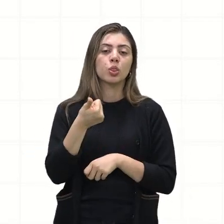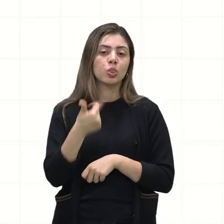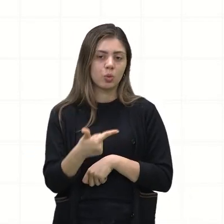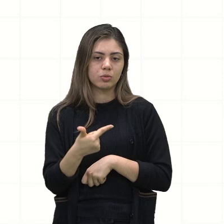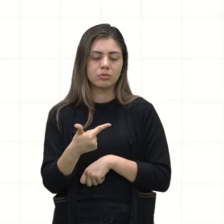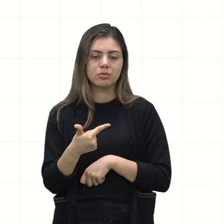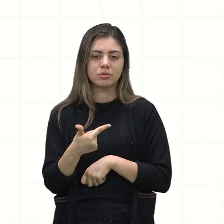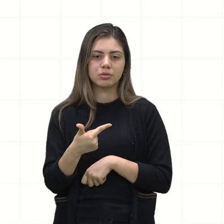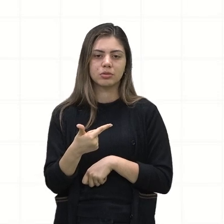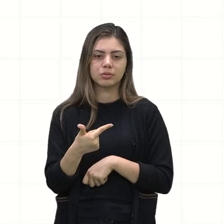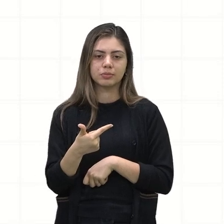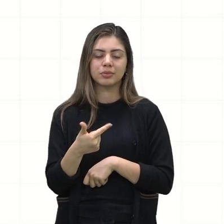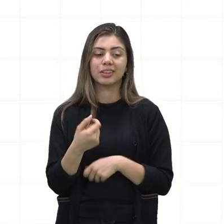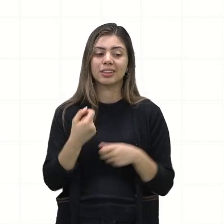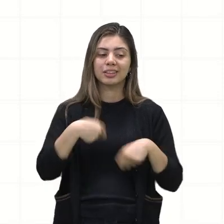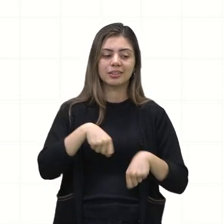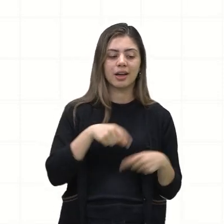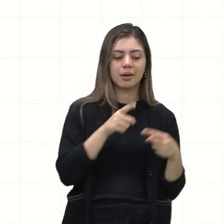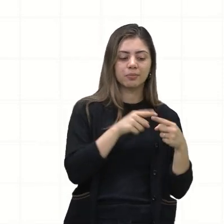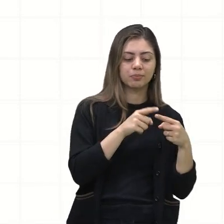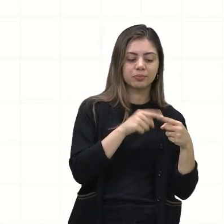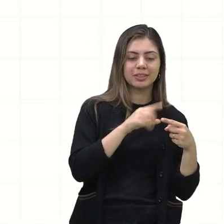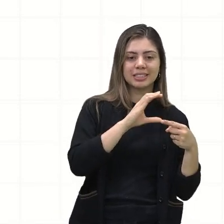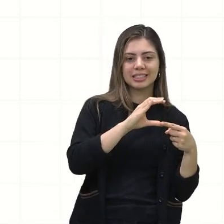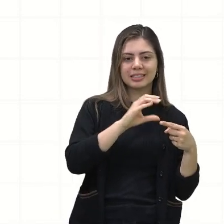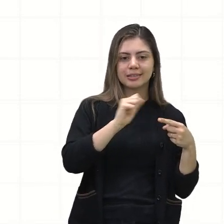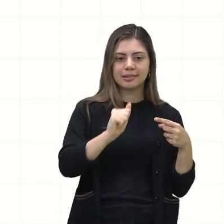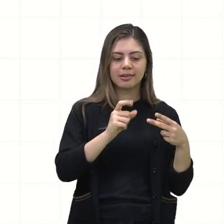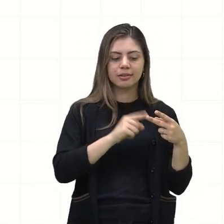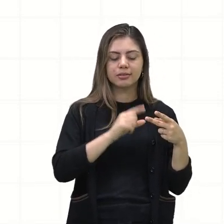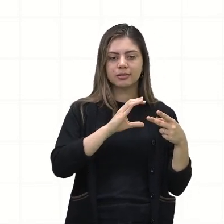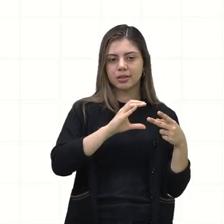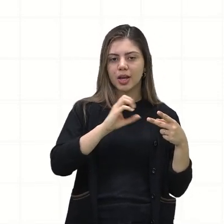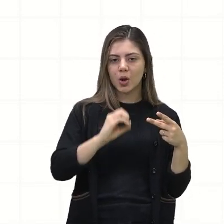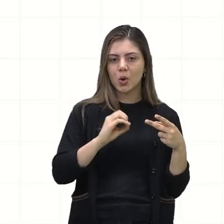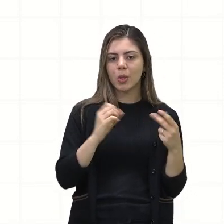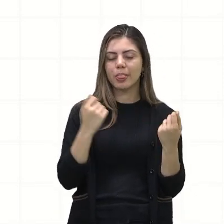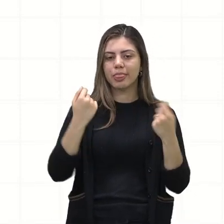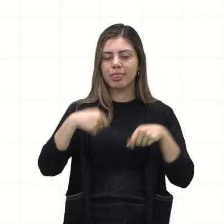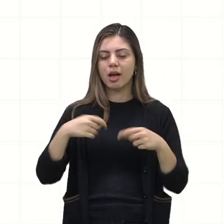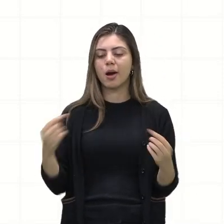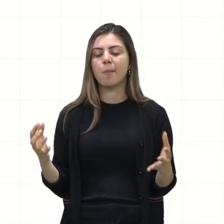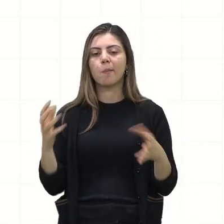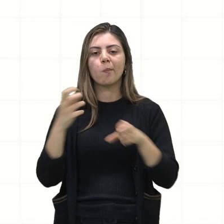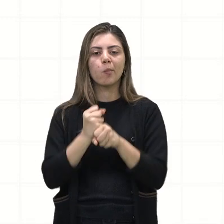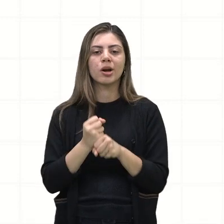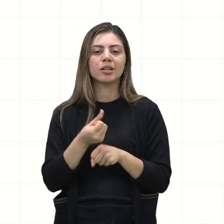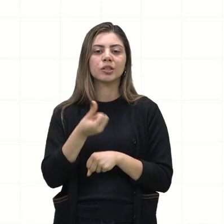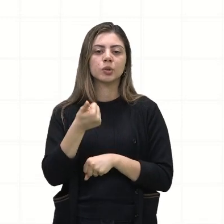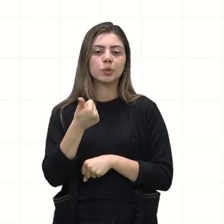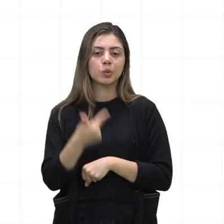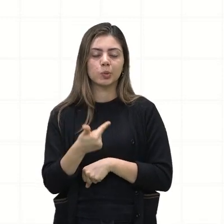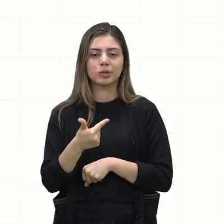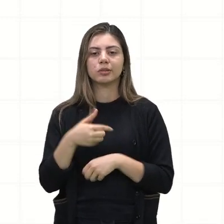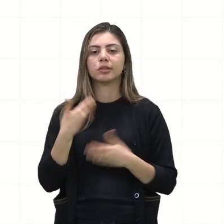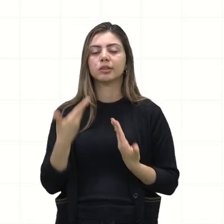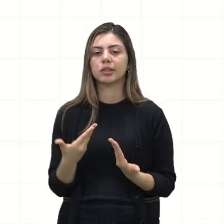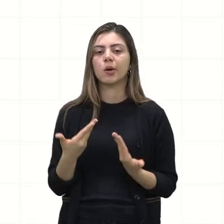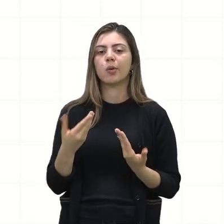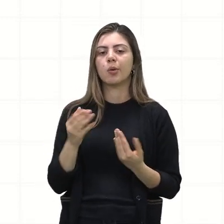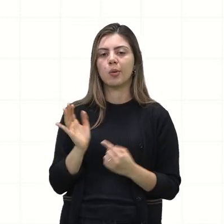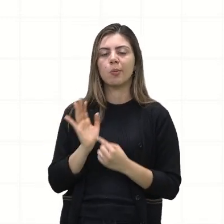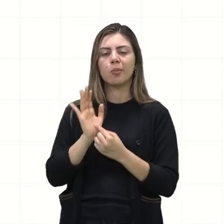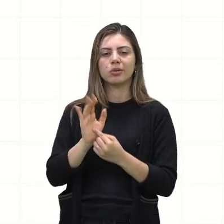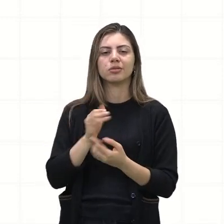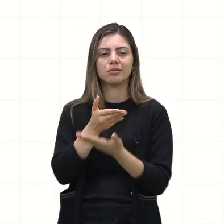conjunto do lançamento das possibilidades aqui de um lançamento de uma moeda e um dado, eu coloquei aqui para ficar